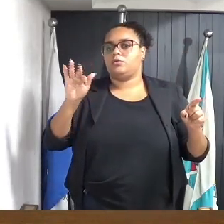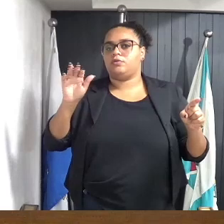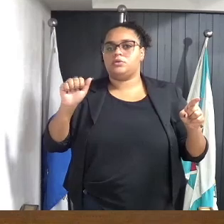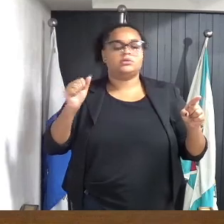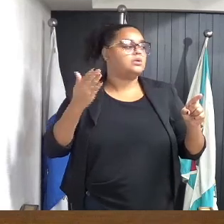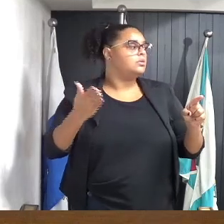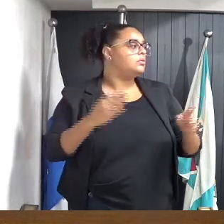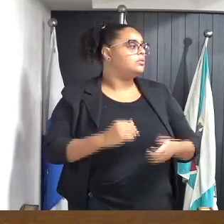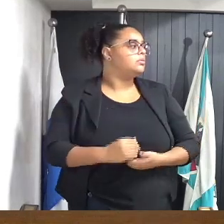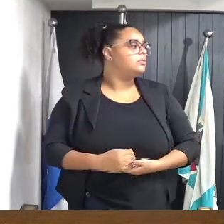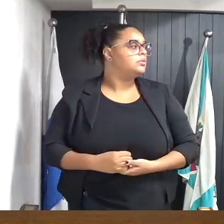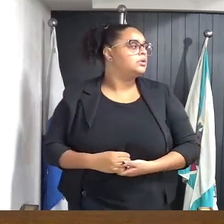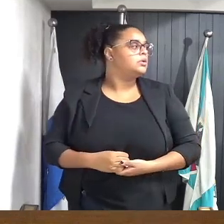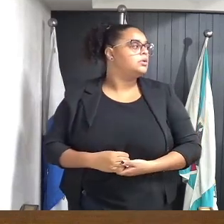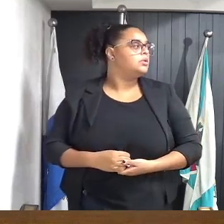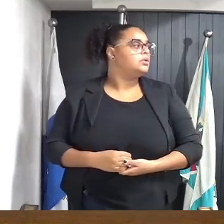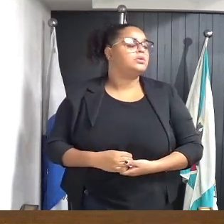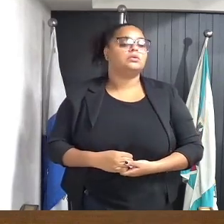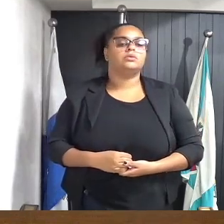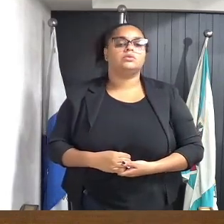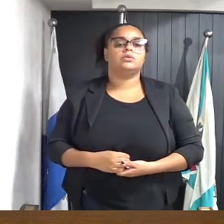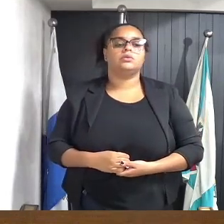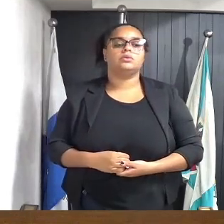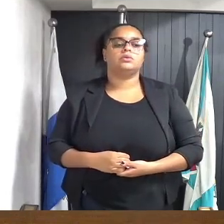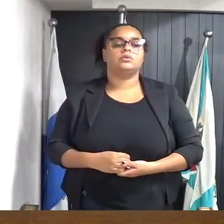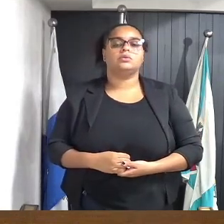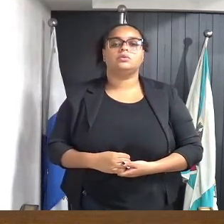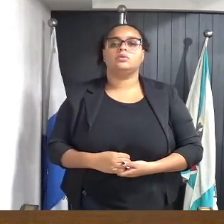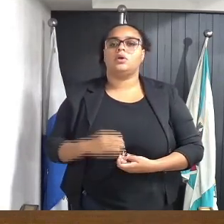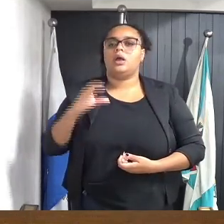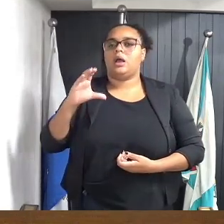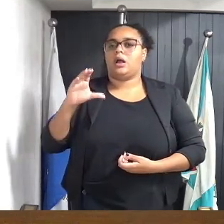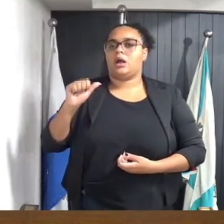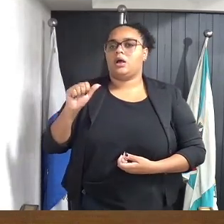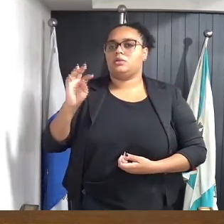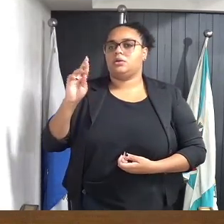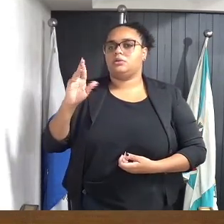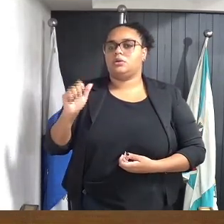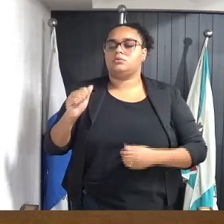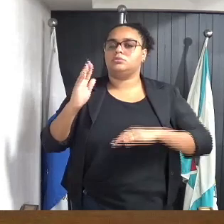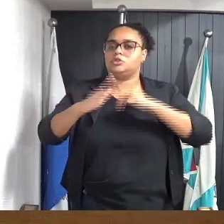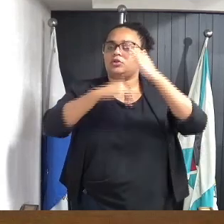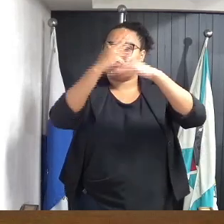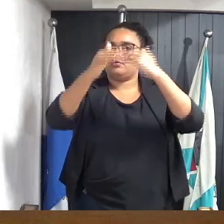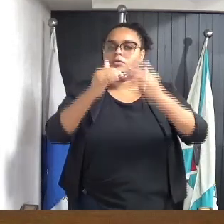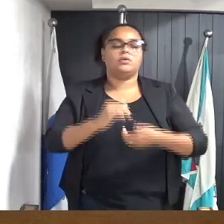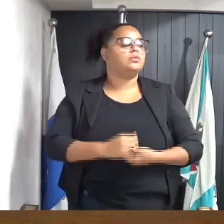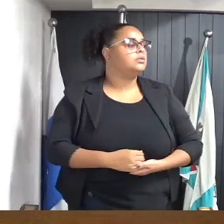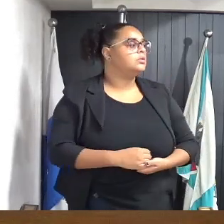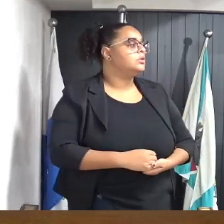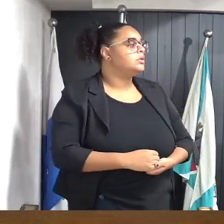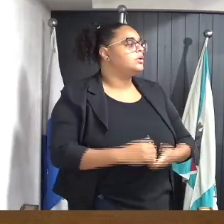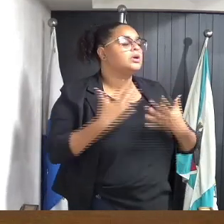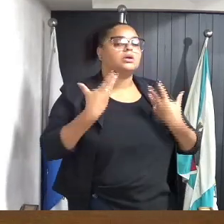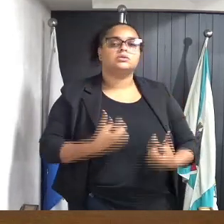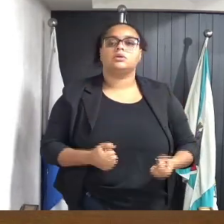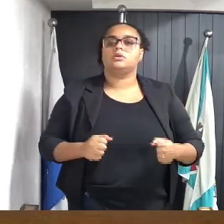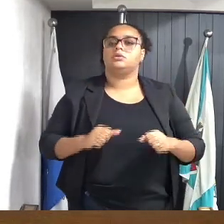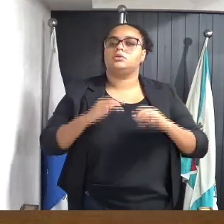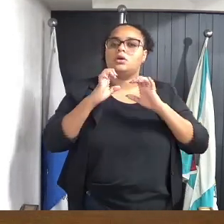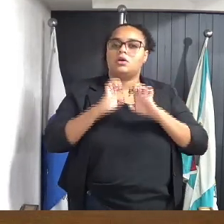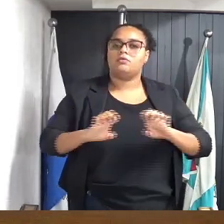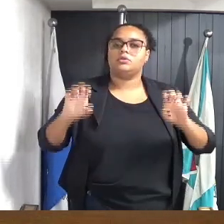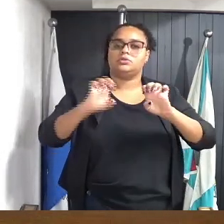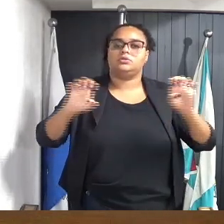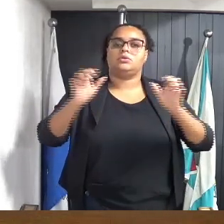Presídios, à Universal nos Presídios, Catedral, por desenvolver deste município um incansável trabalho em prol da difusão